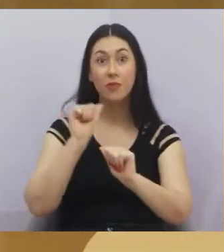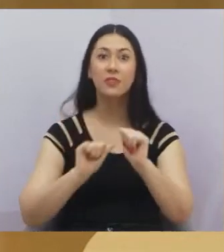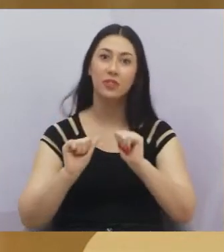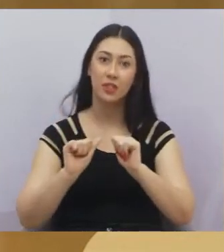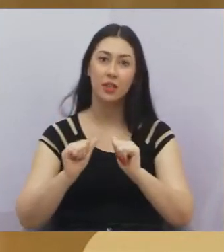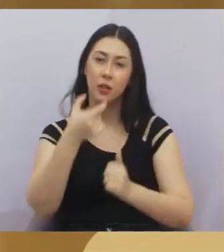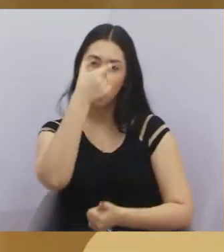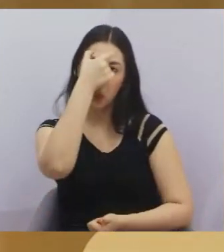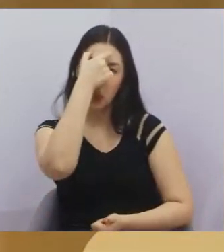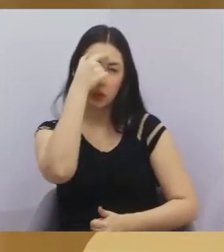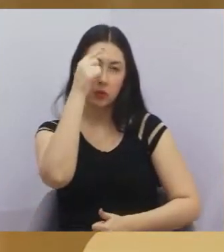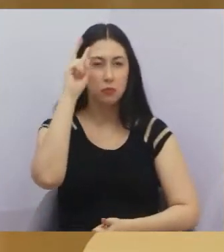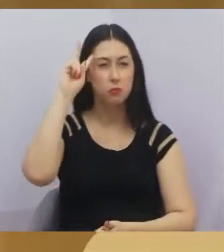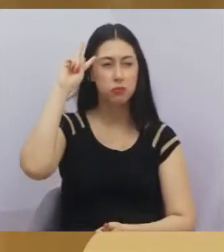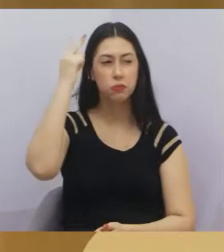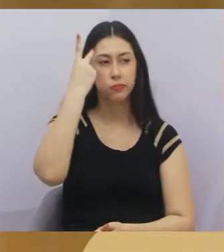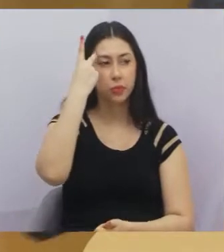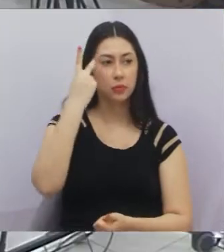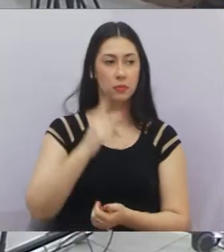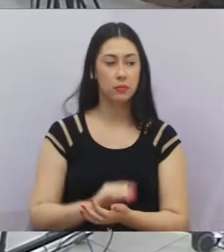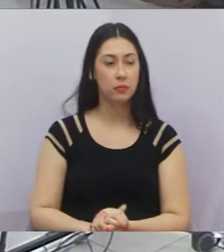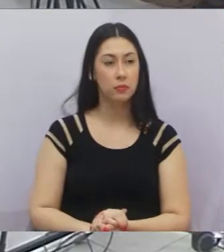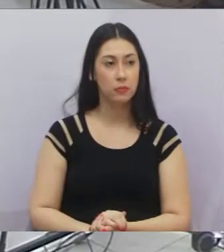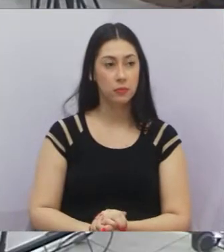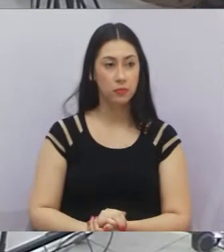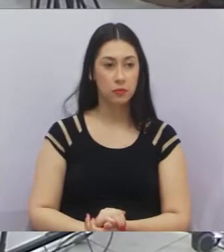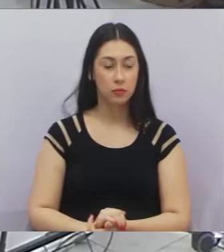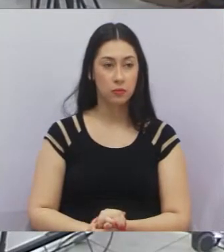da consciência das pessoas.